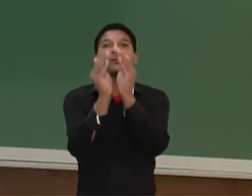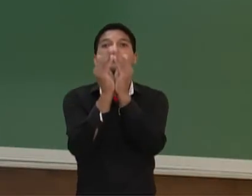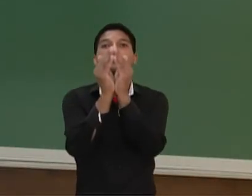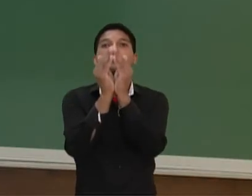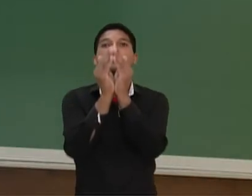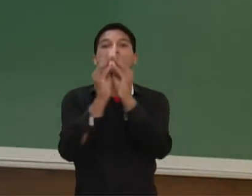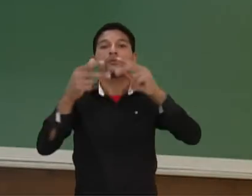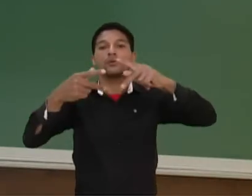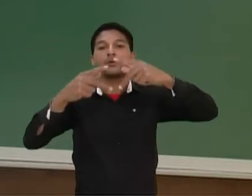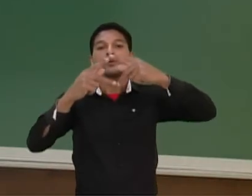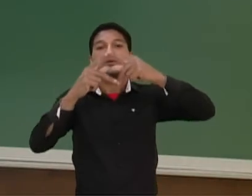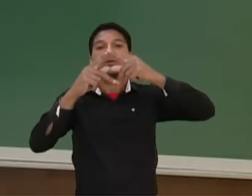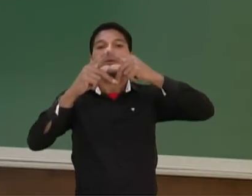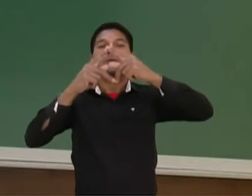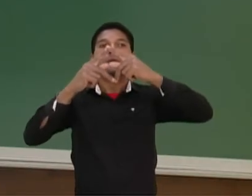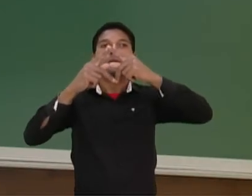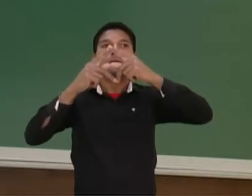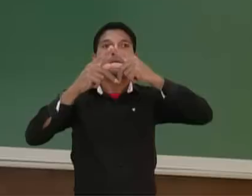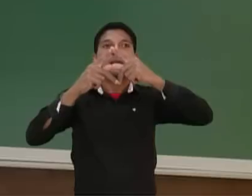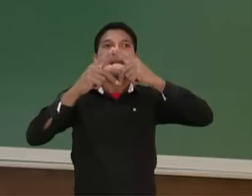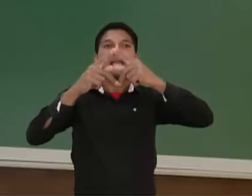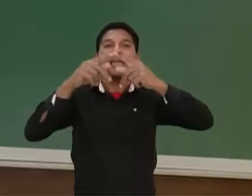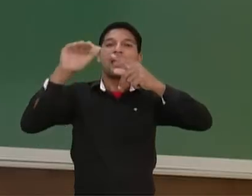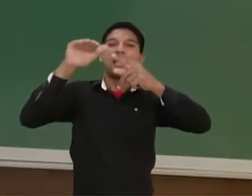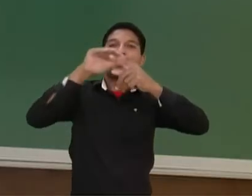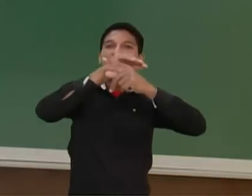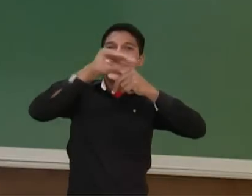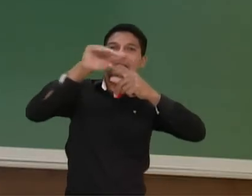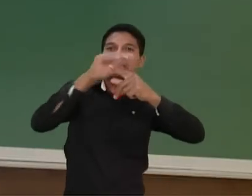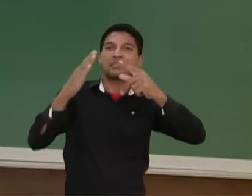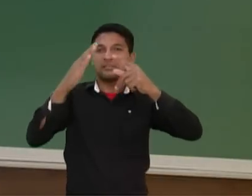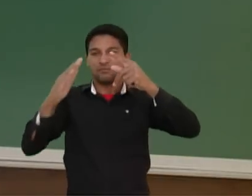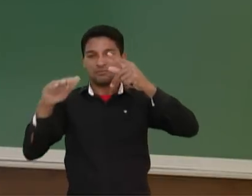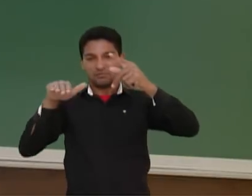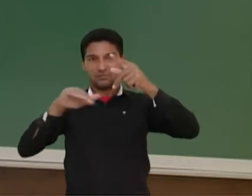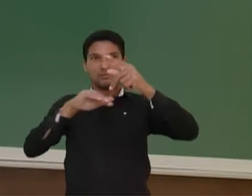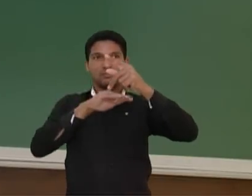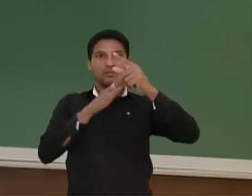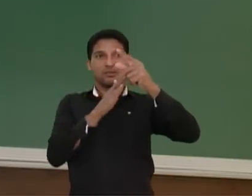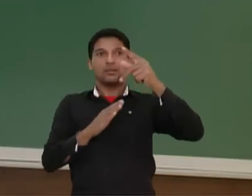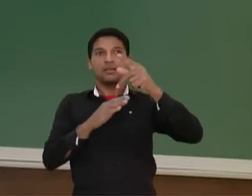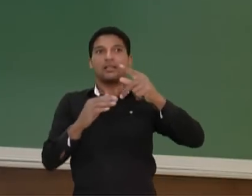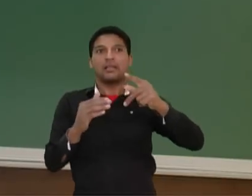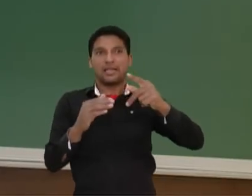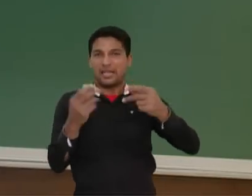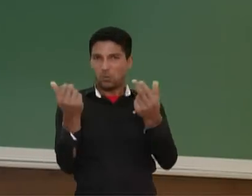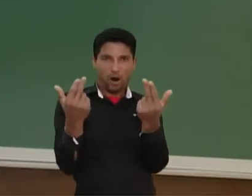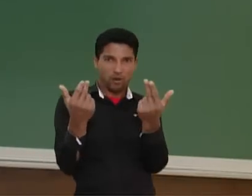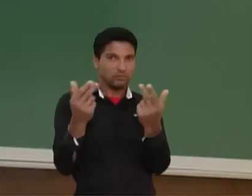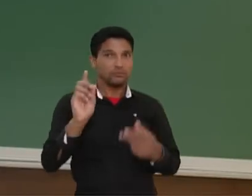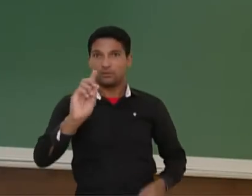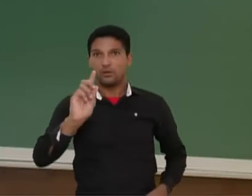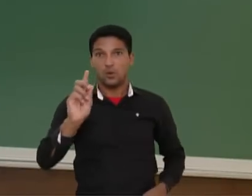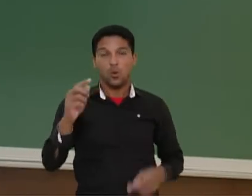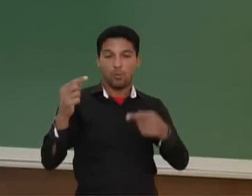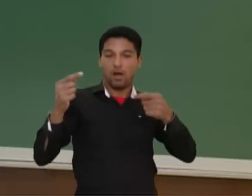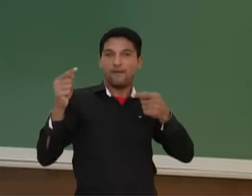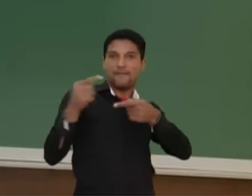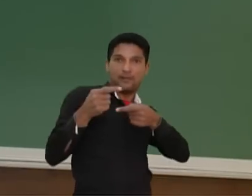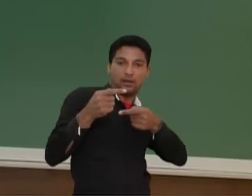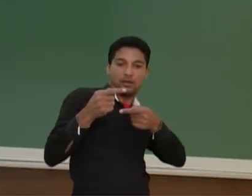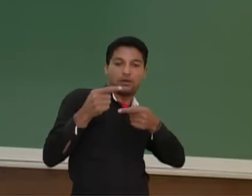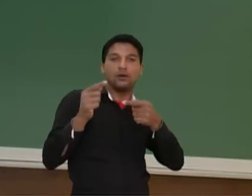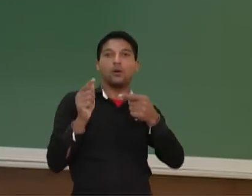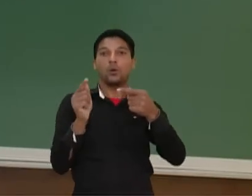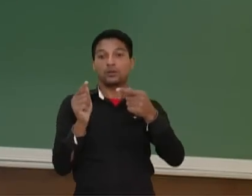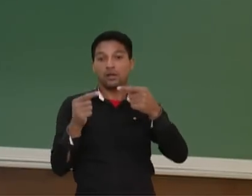Ó, essa diagonal aqui é do mesmo tamanho da outra? Não. Uma diagonal é bem maior e a outra é mais estreitinha, é bem